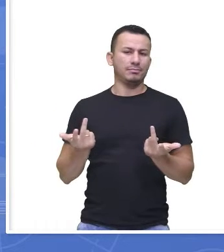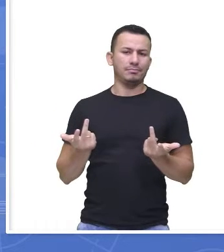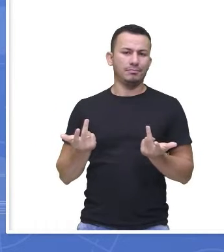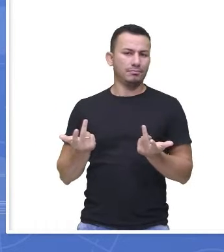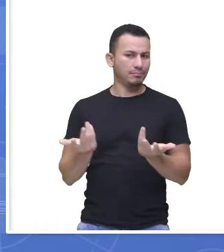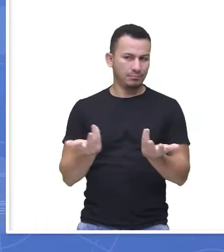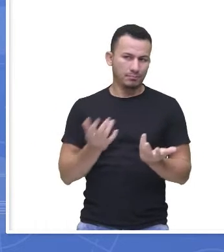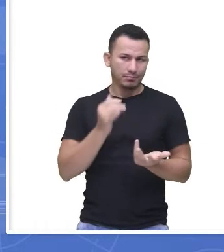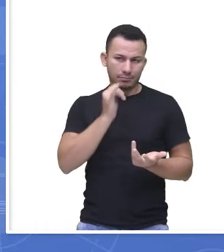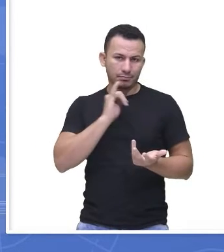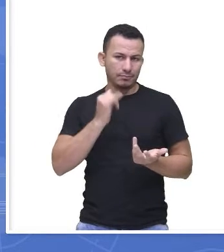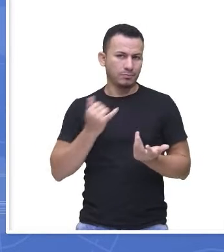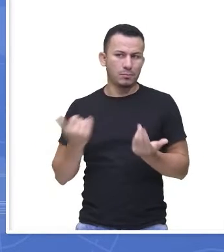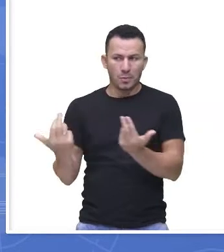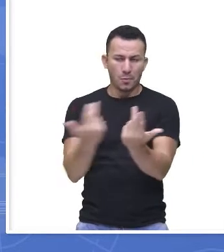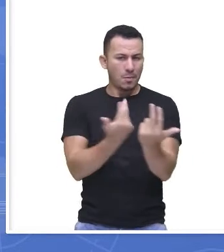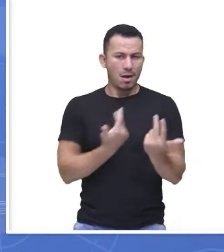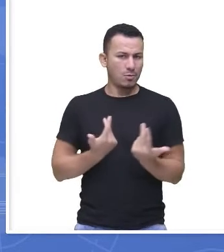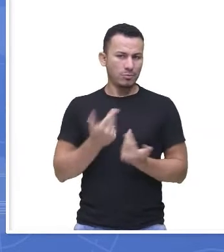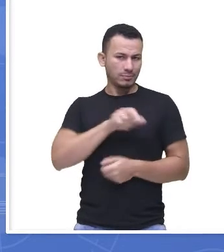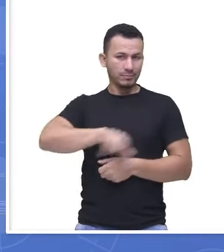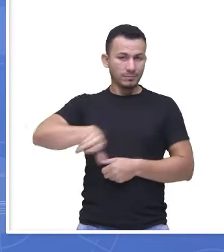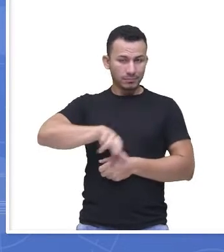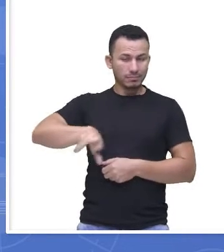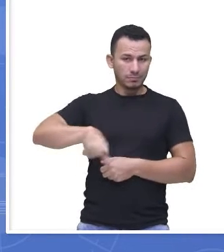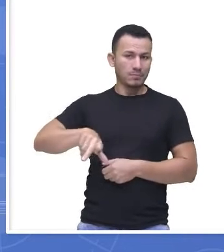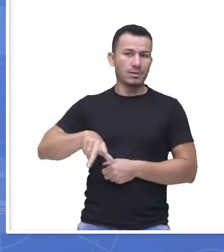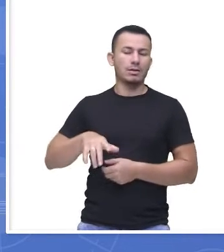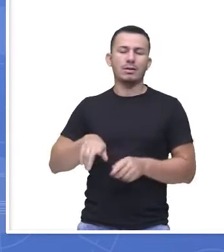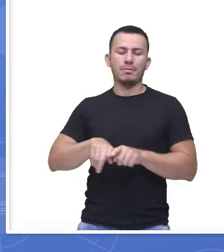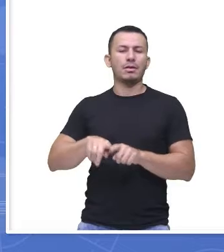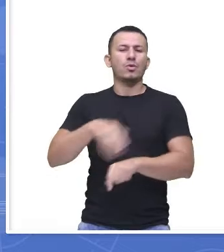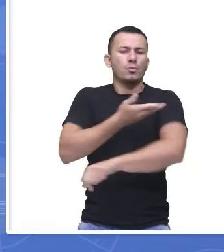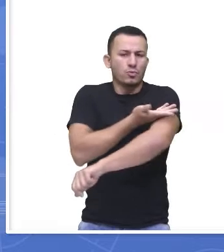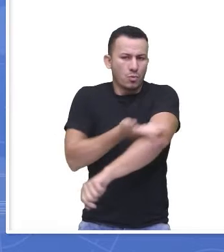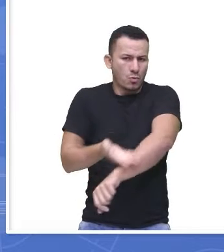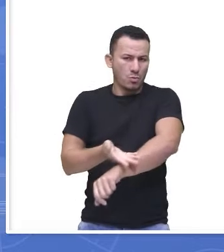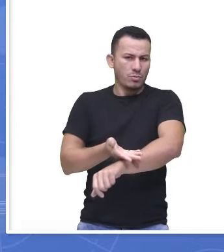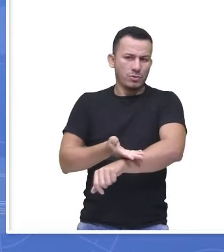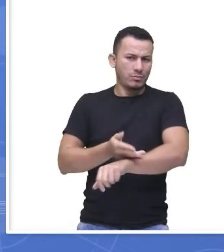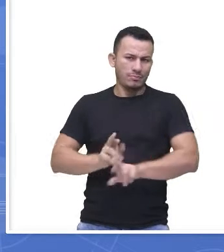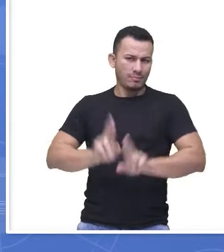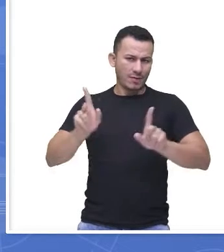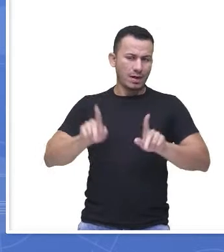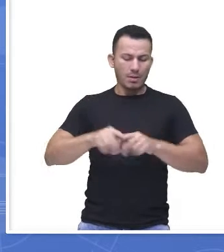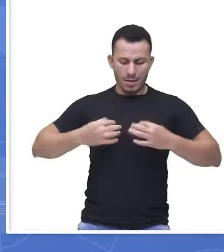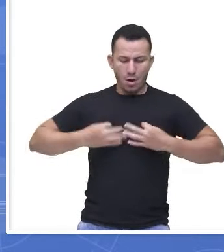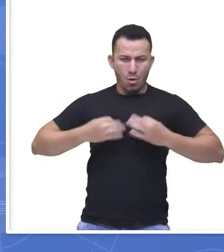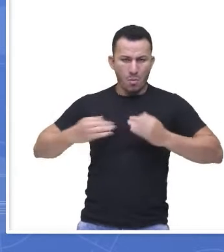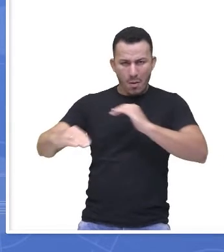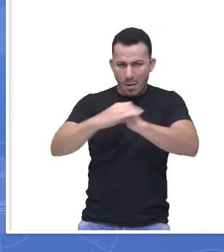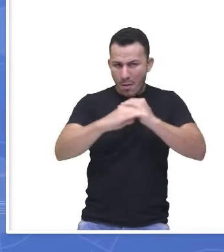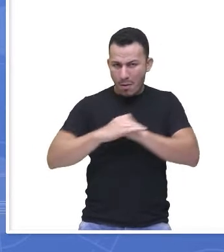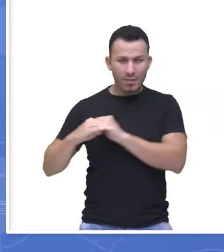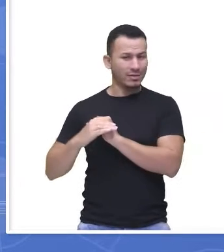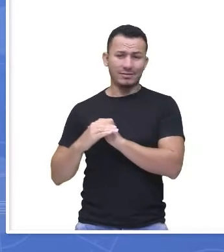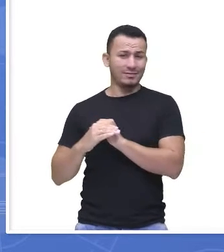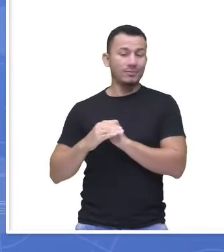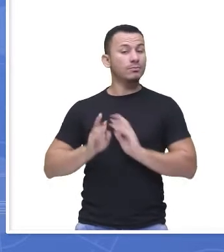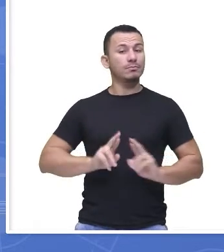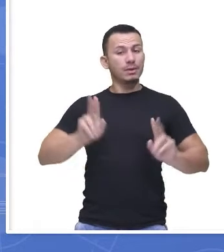né, as mesmas coisas, tem os mesmos gostos, veste o mesmo tipo de roupa.